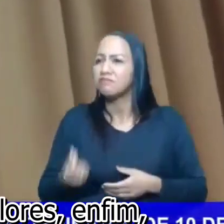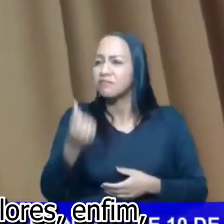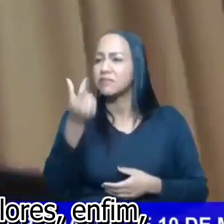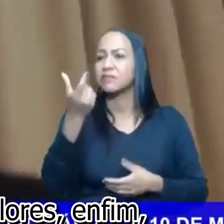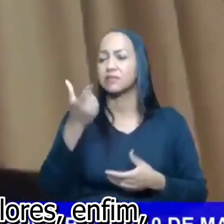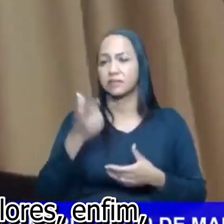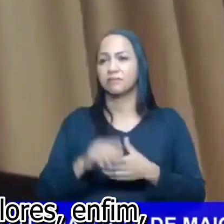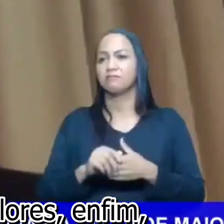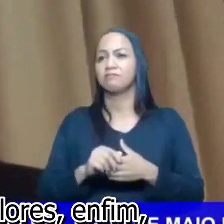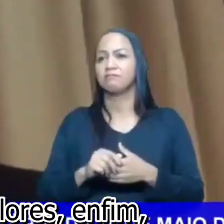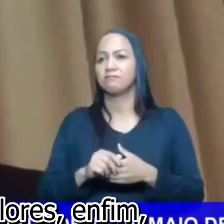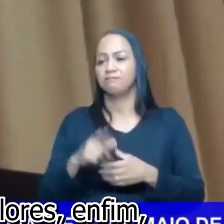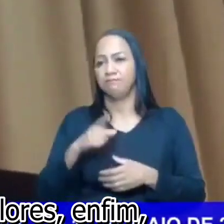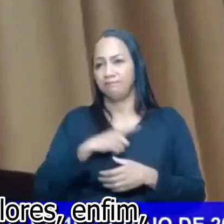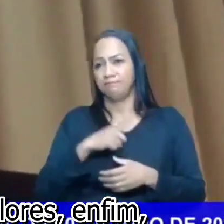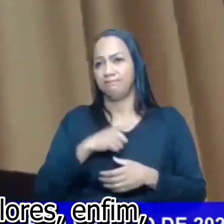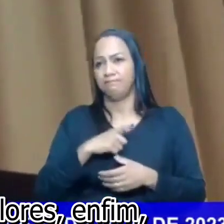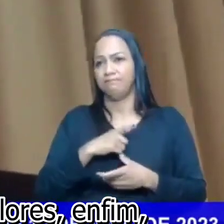enfim,